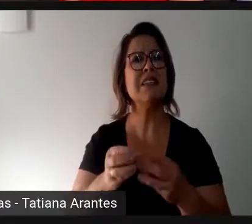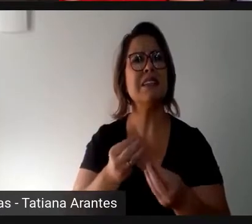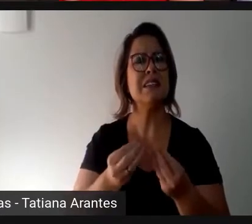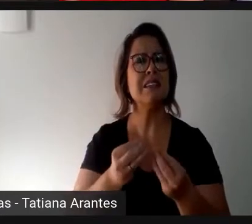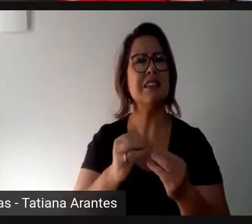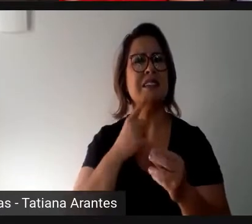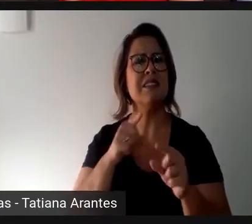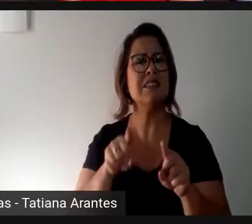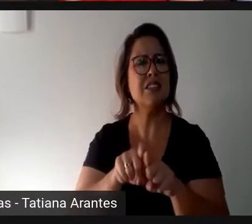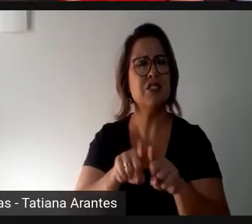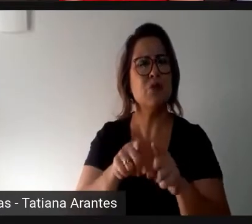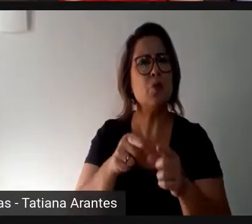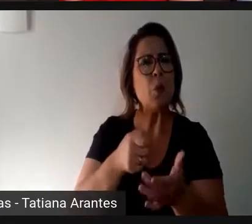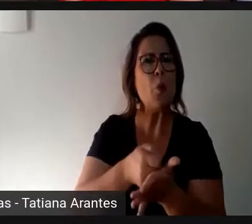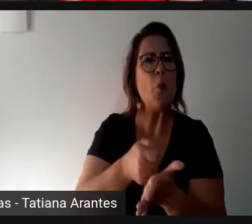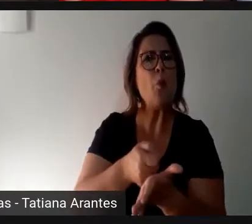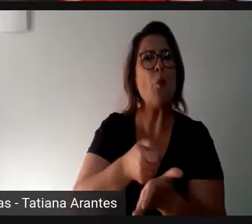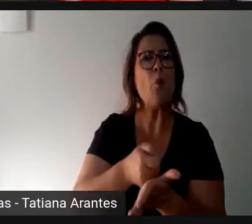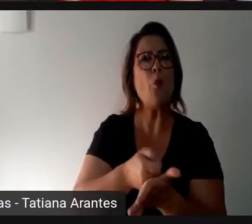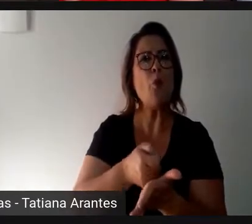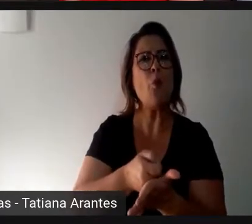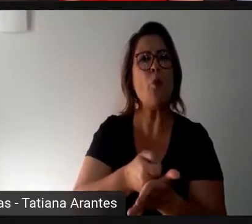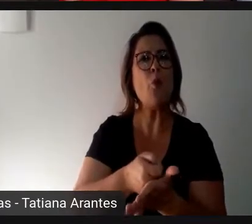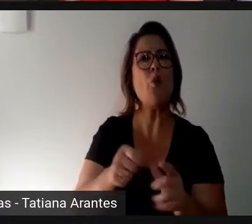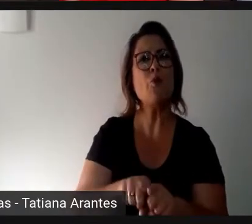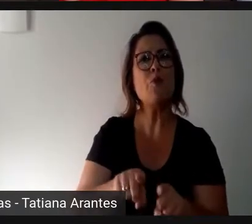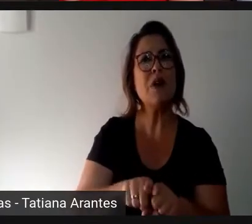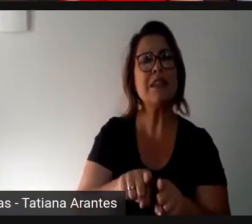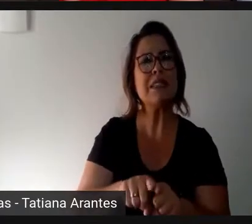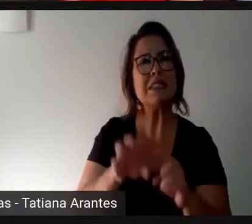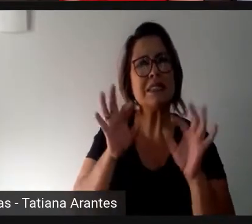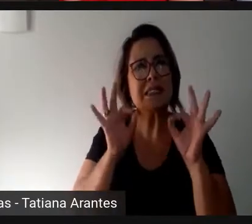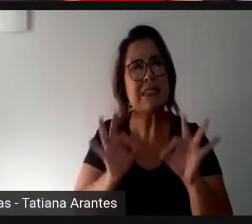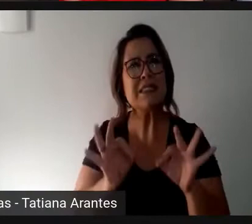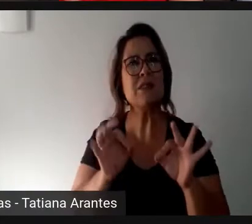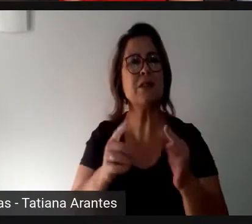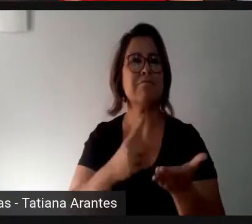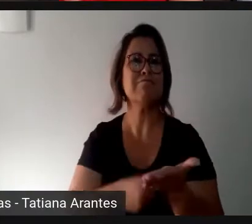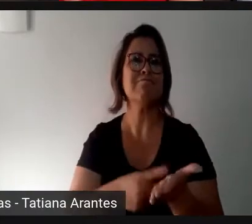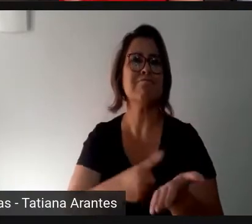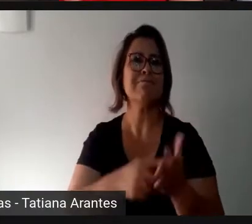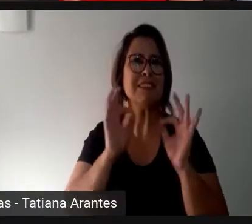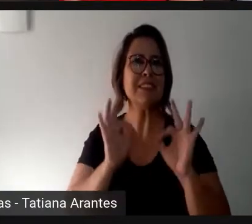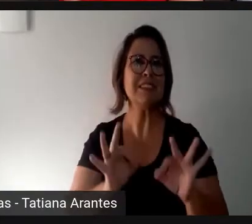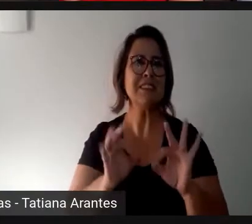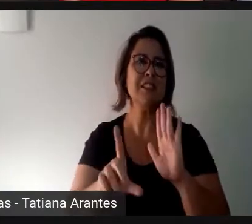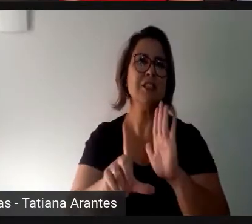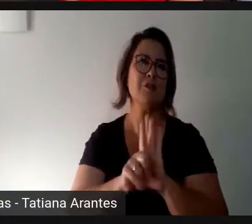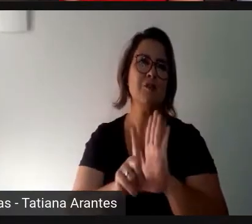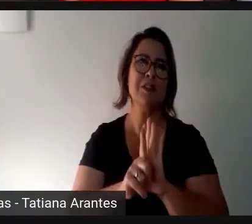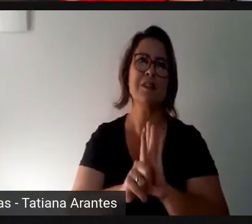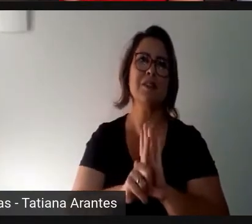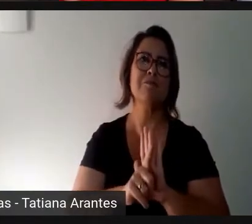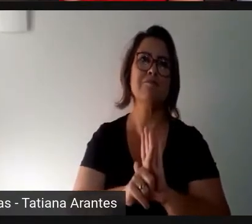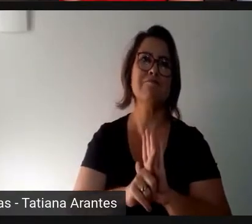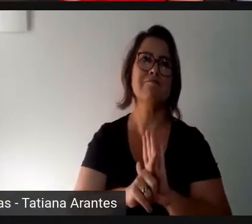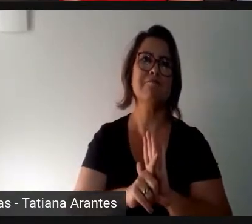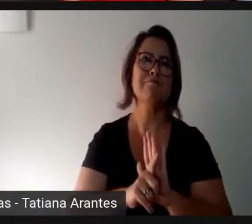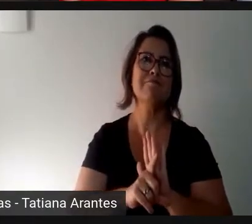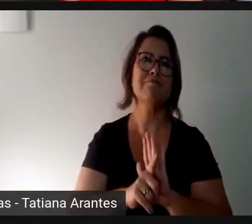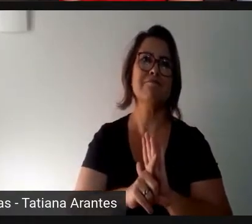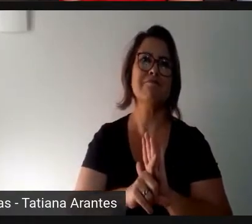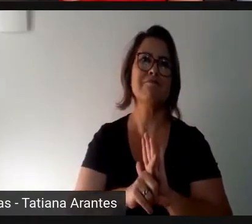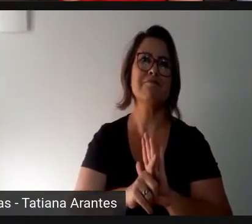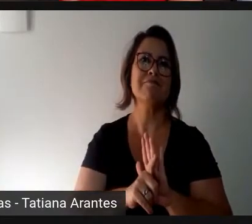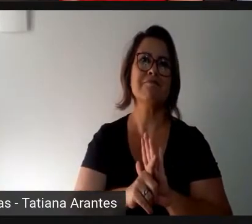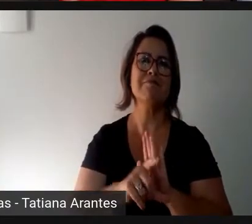não apenas estou aplicando, dando eficácia, como eu estou confirmando que essa lei vige. Ou seja, eu vou usar agora